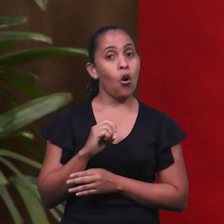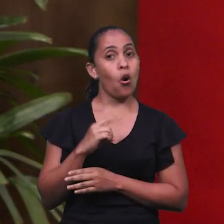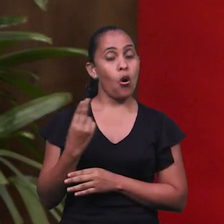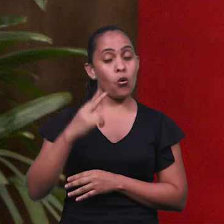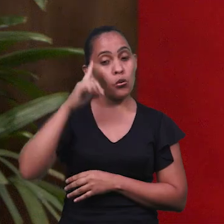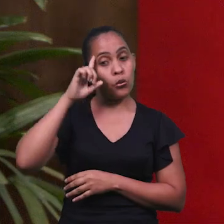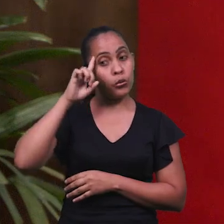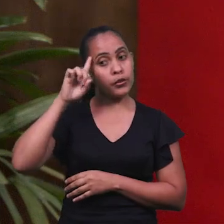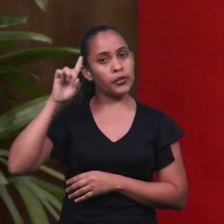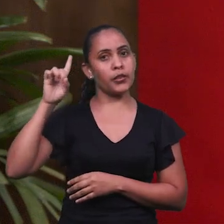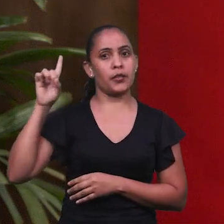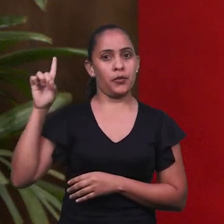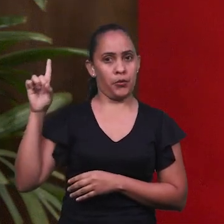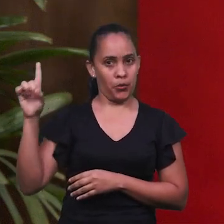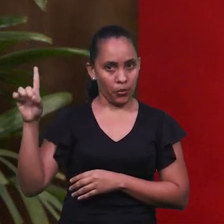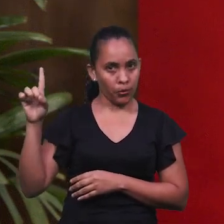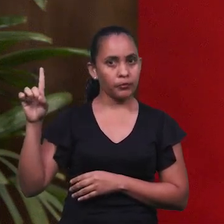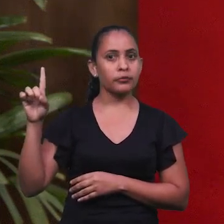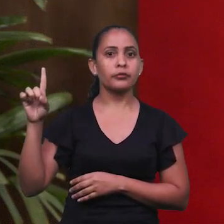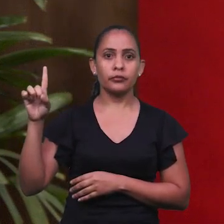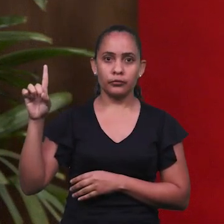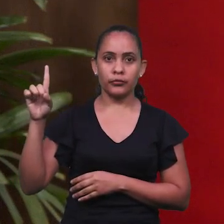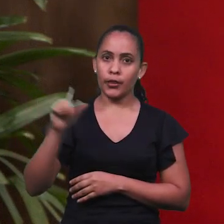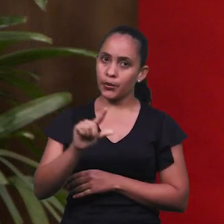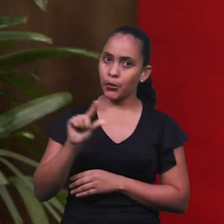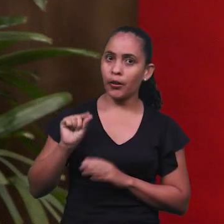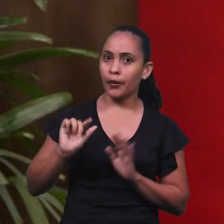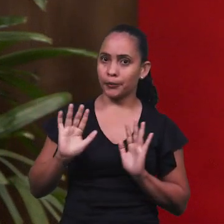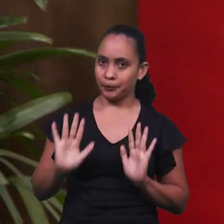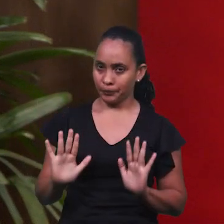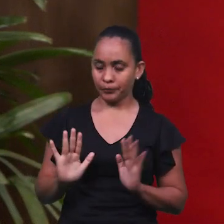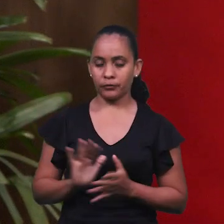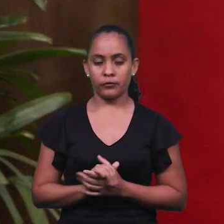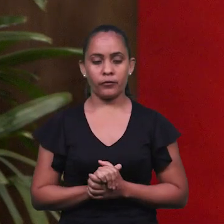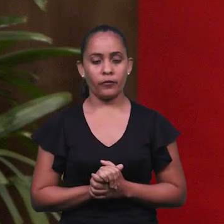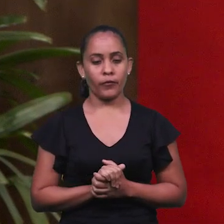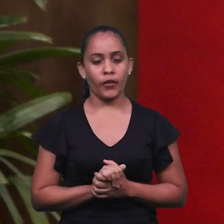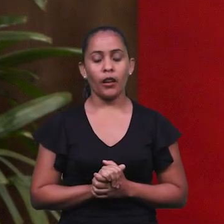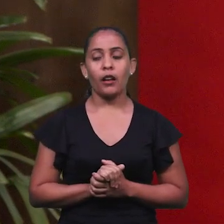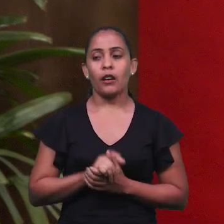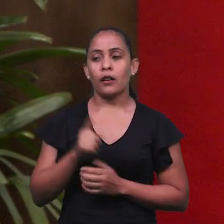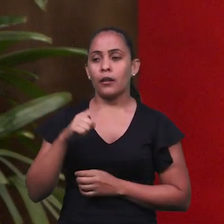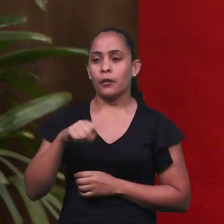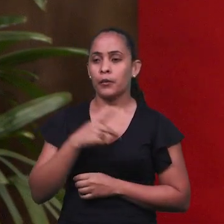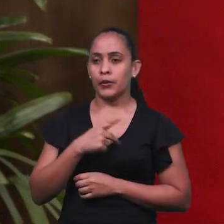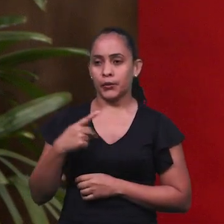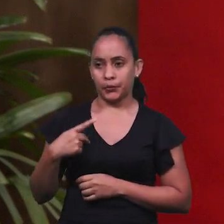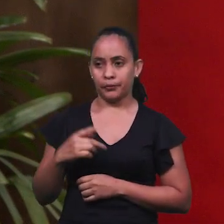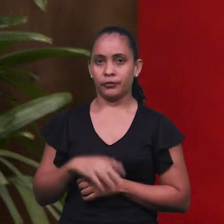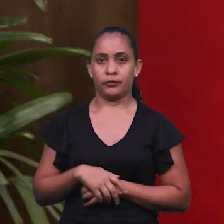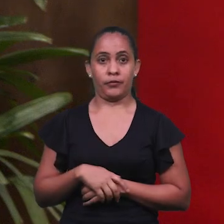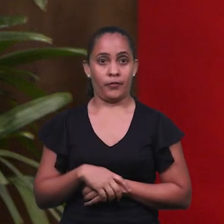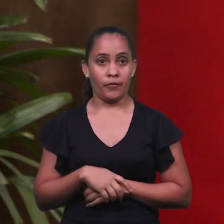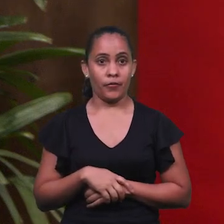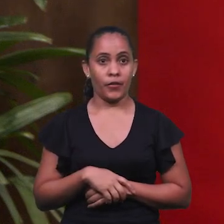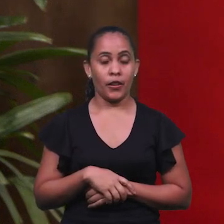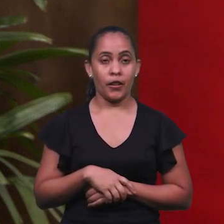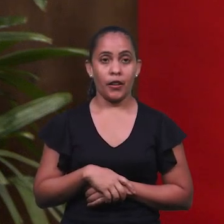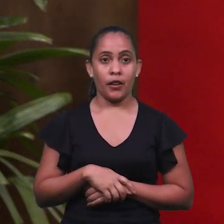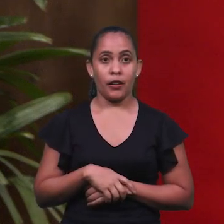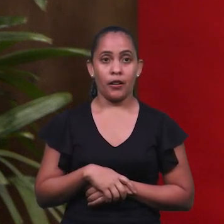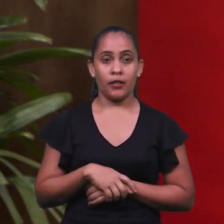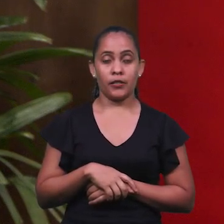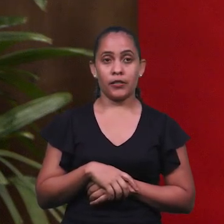uma permissão do Senhor para um fim, certo? Amém. Um personagem aqui, Josias, Sansão.